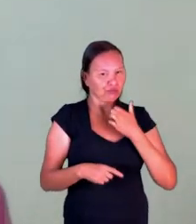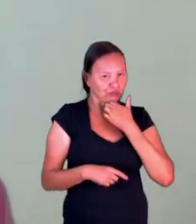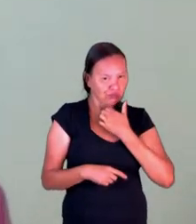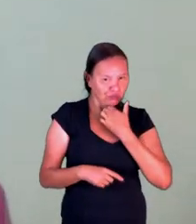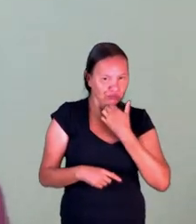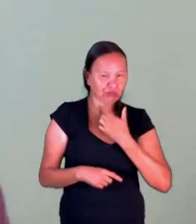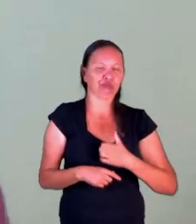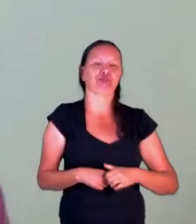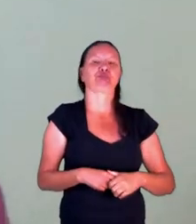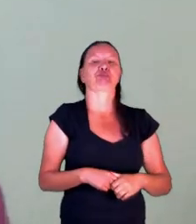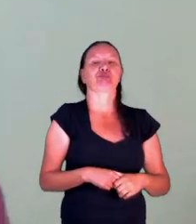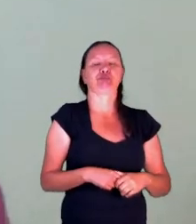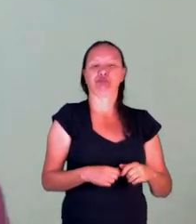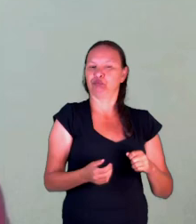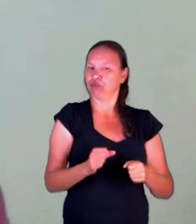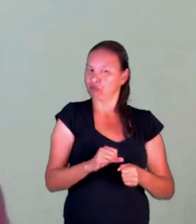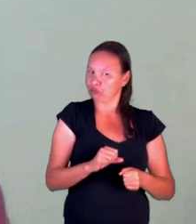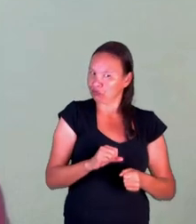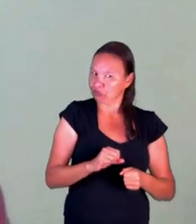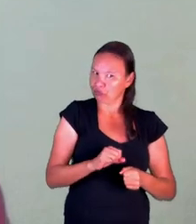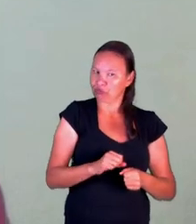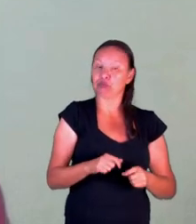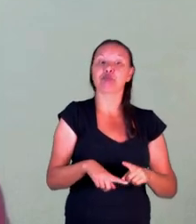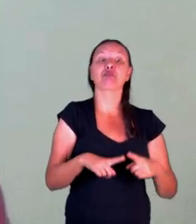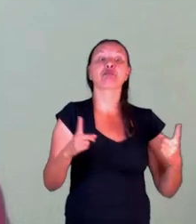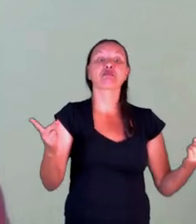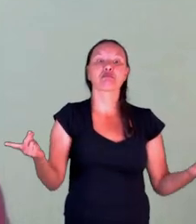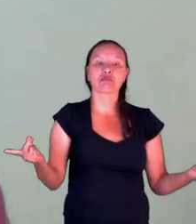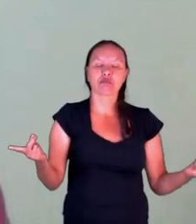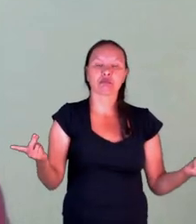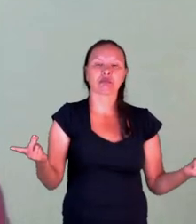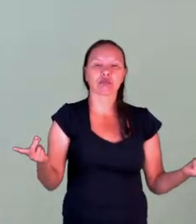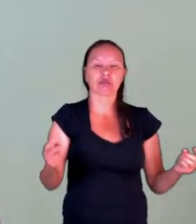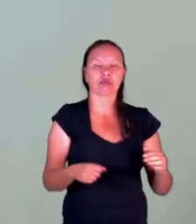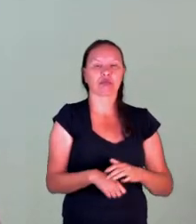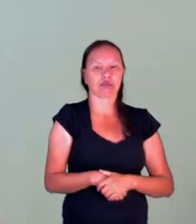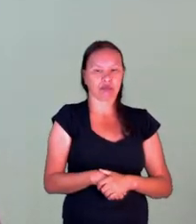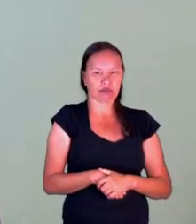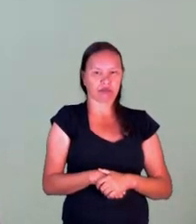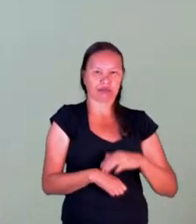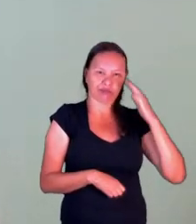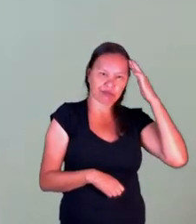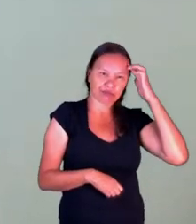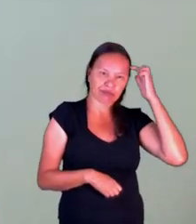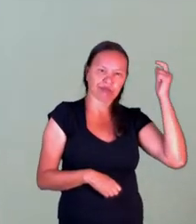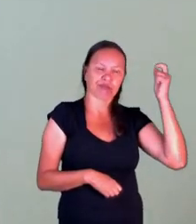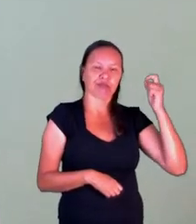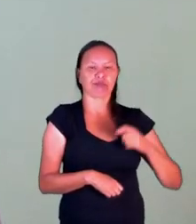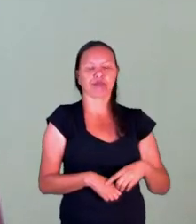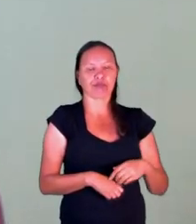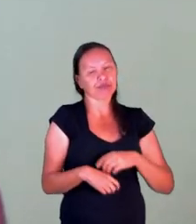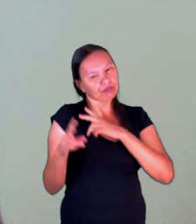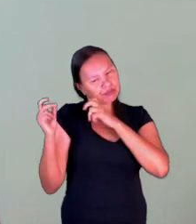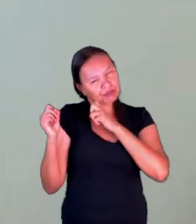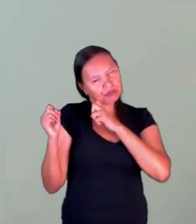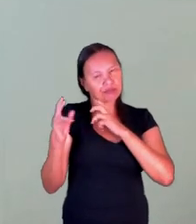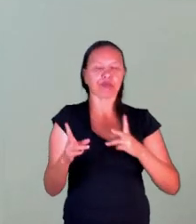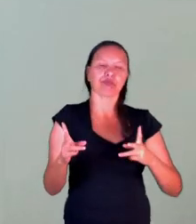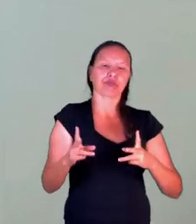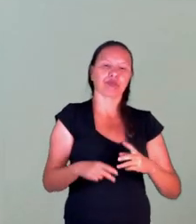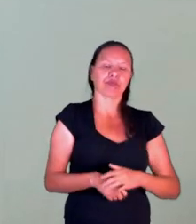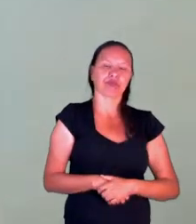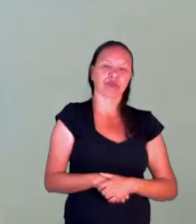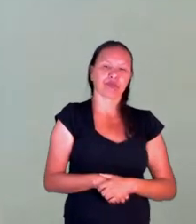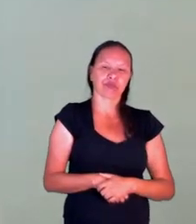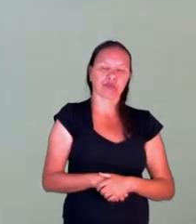ser cumprido E aí o que que a gente faz né Isso é algo que tá me tirando um pouco o sono porque eu tô me sentindo assim um